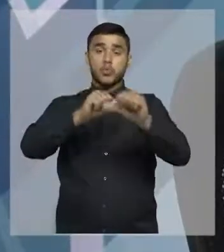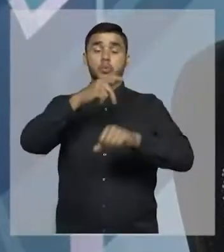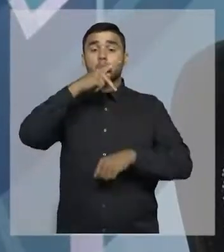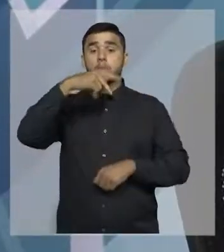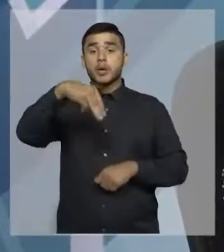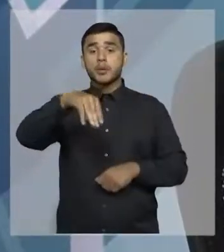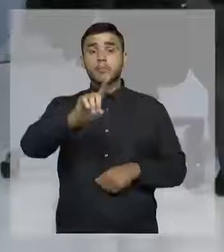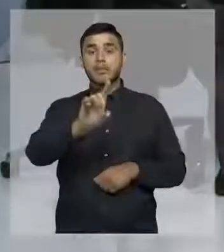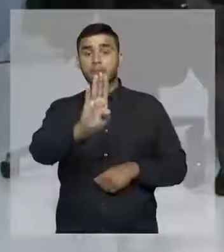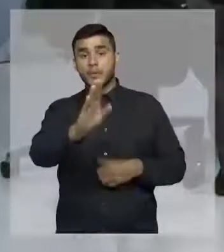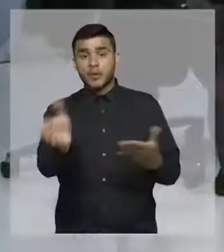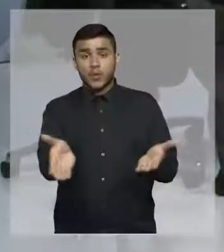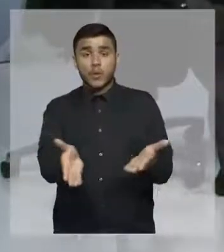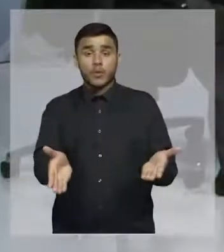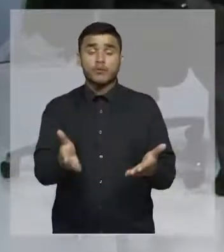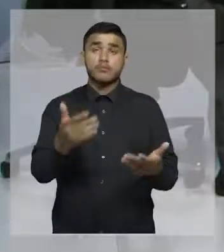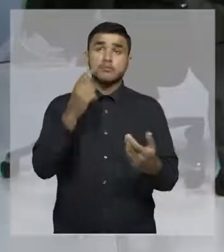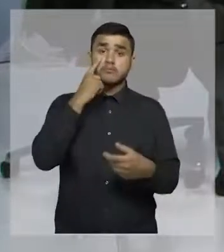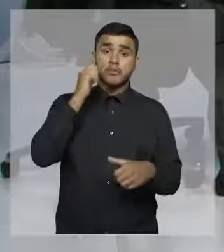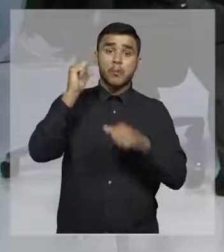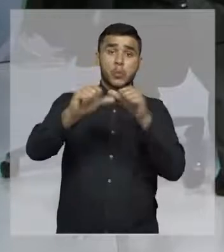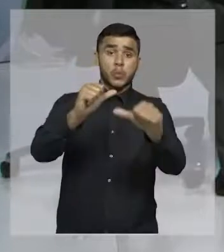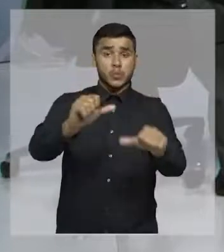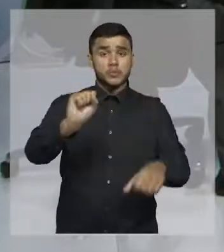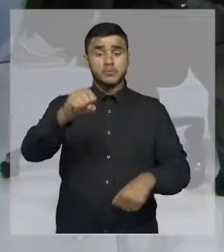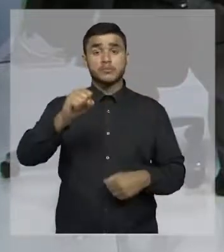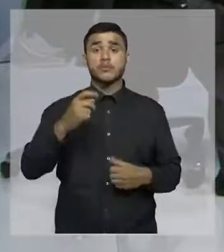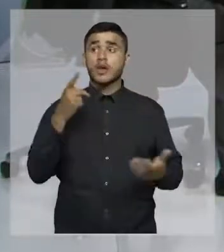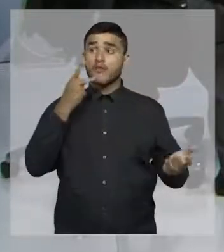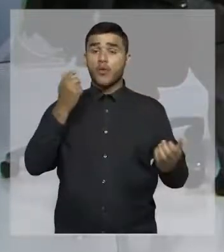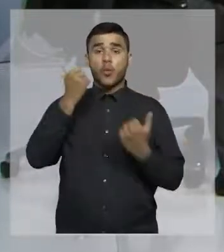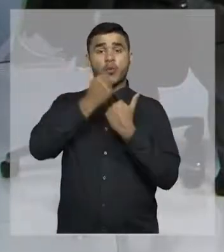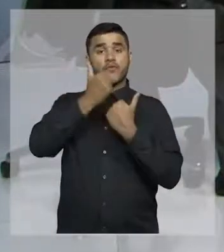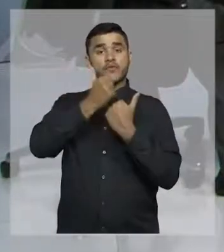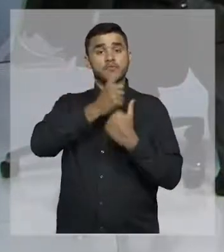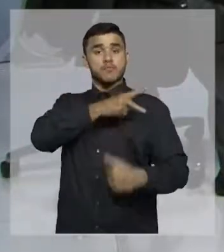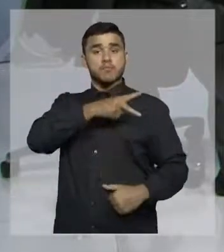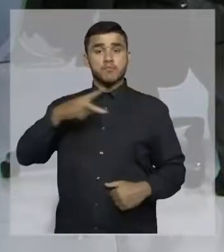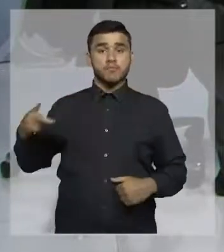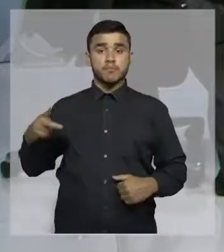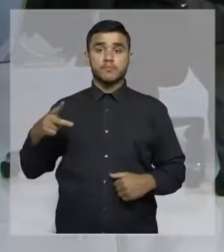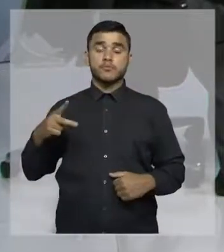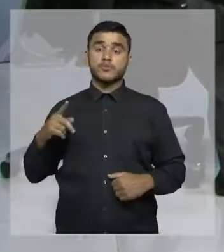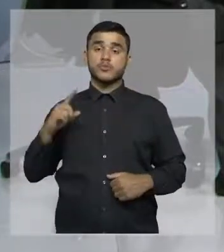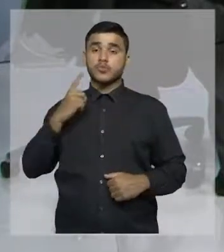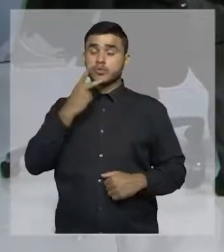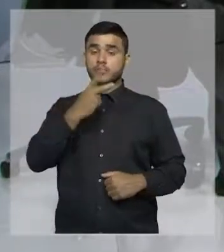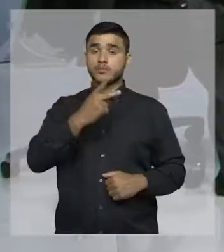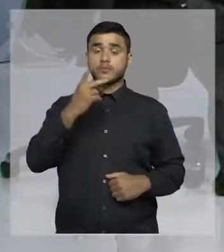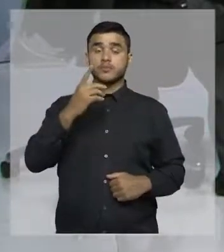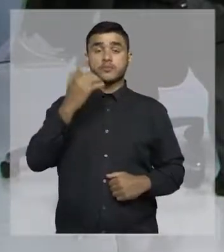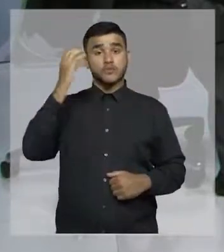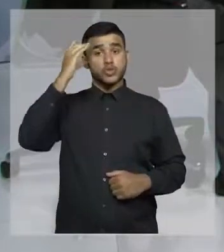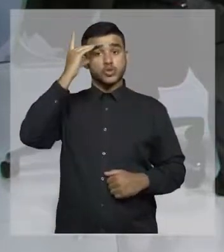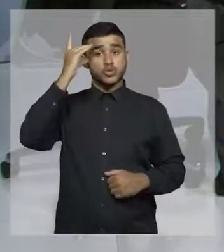um mês, para ser o vice-presidente do Lula, né? E o